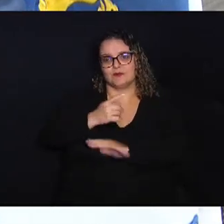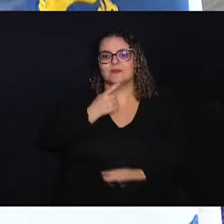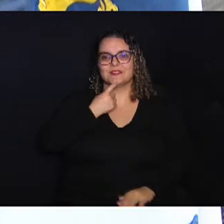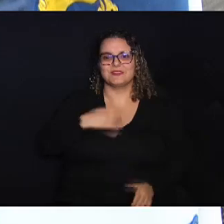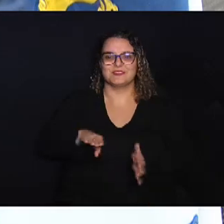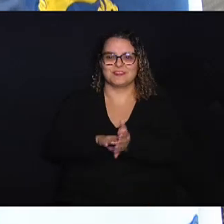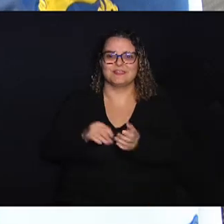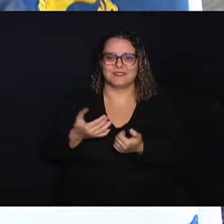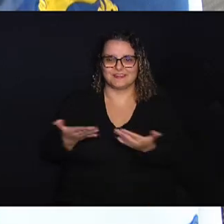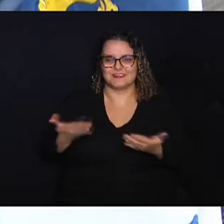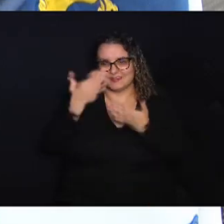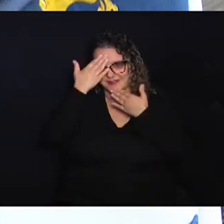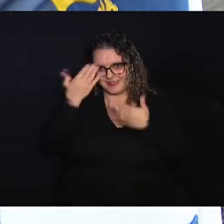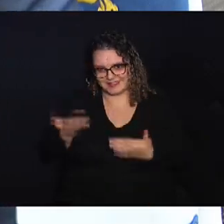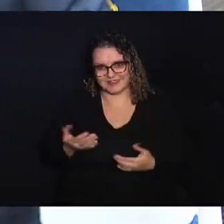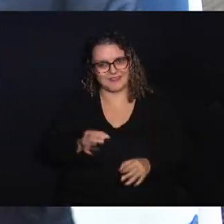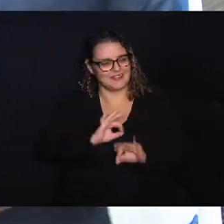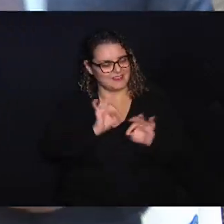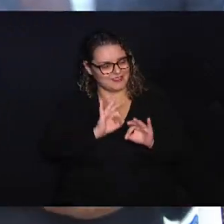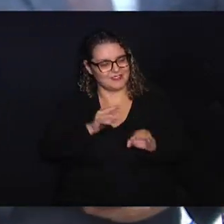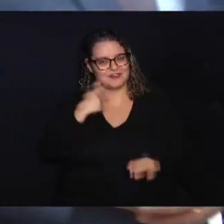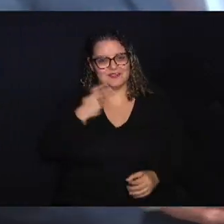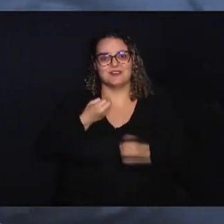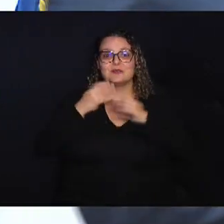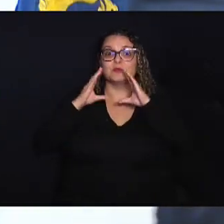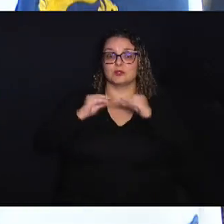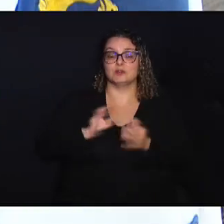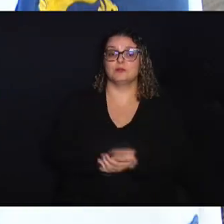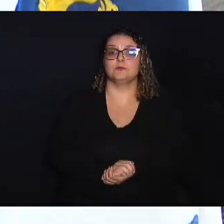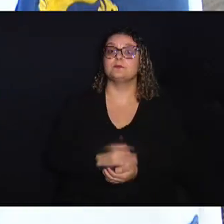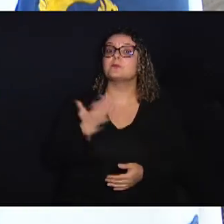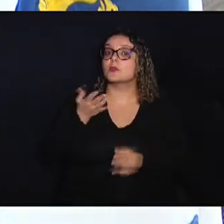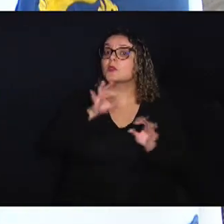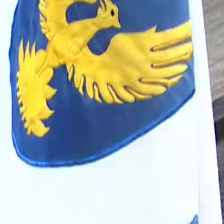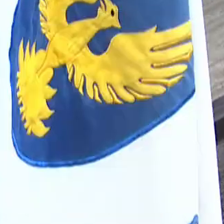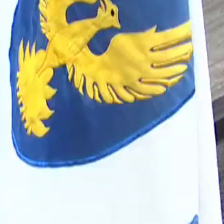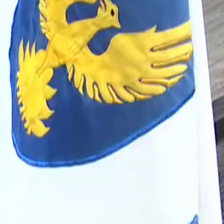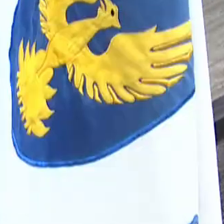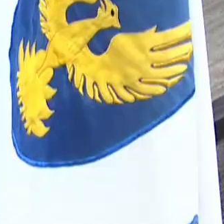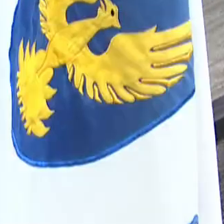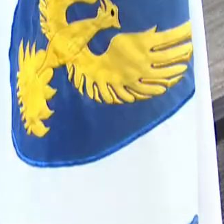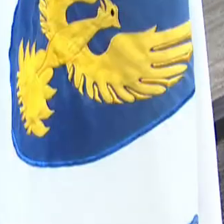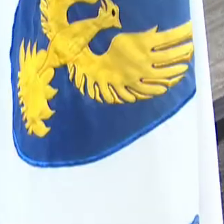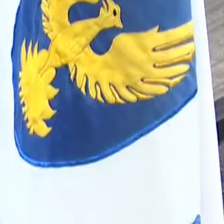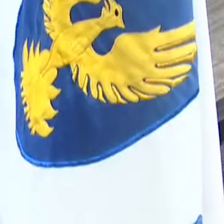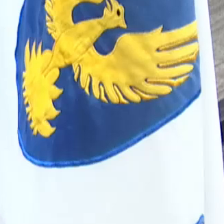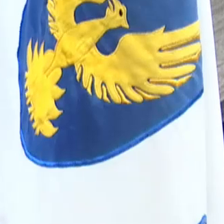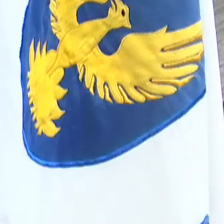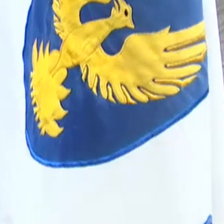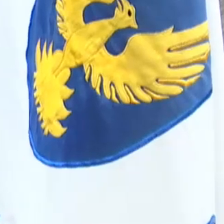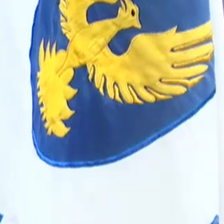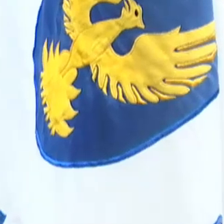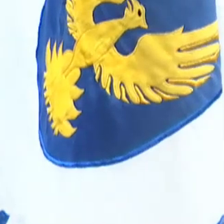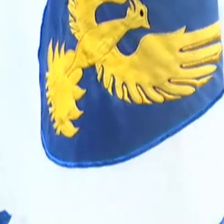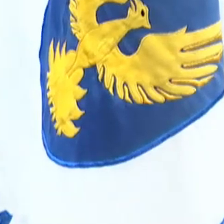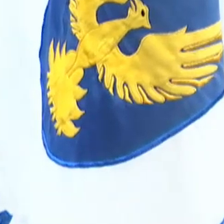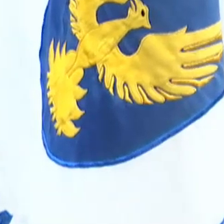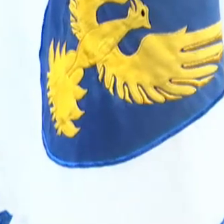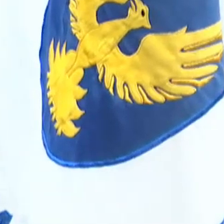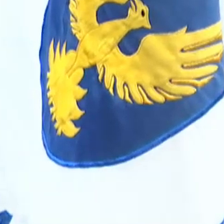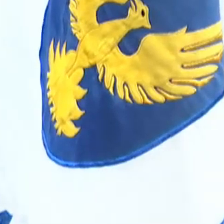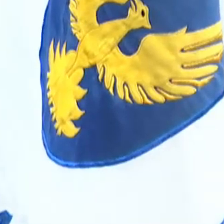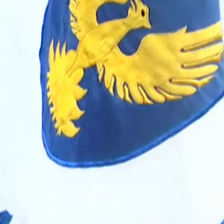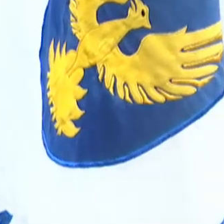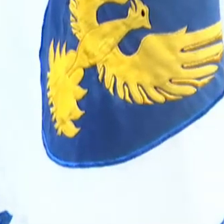até eles. Obrigado a você. Imagina, vereador, boa noite. E você que acompanha a programação da TV Câmara Campinas, você já sabe que